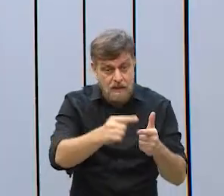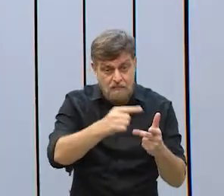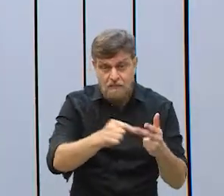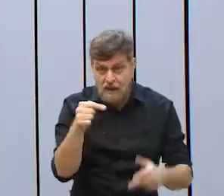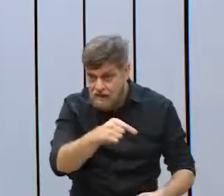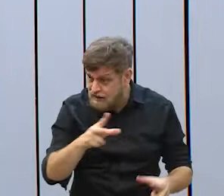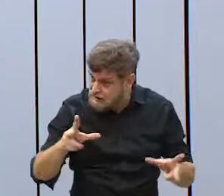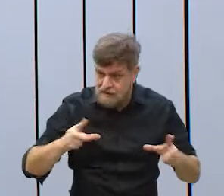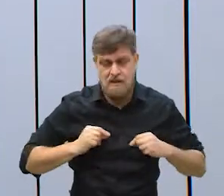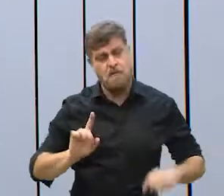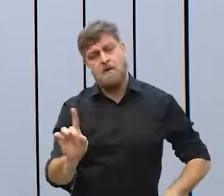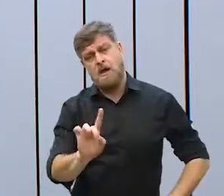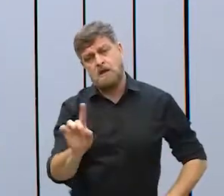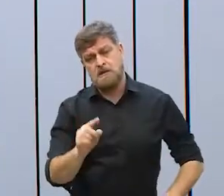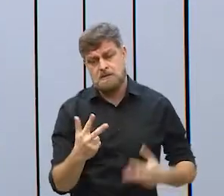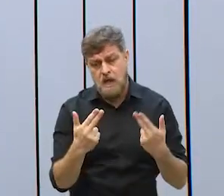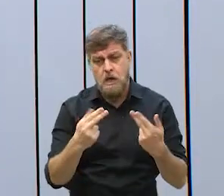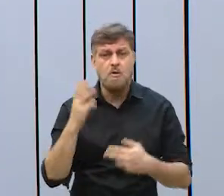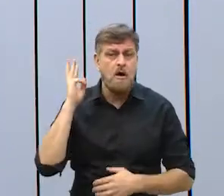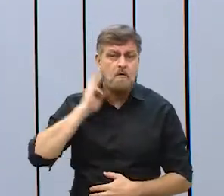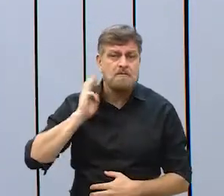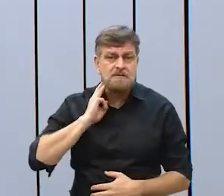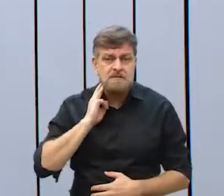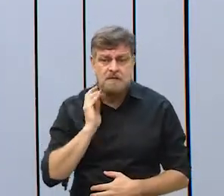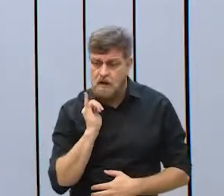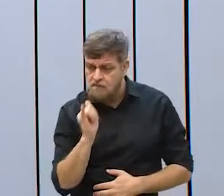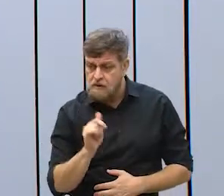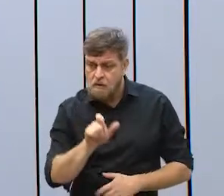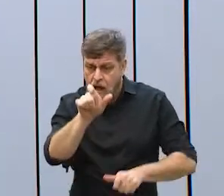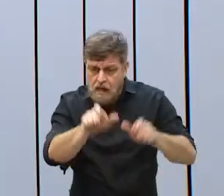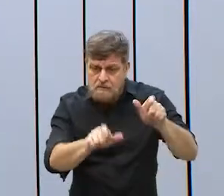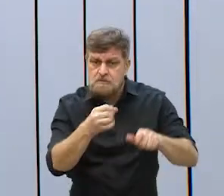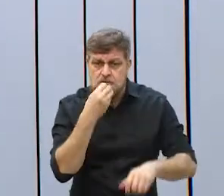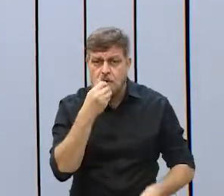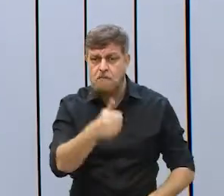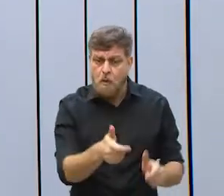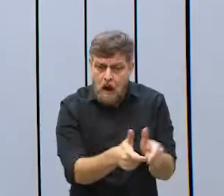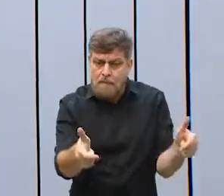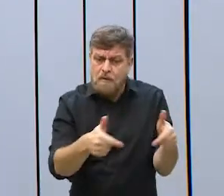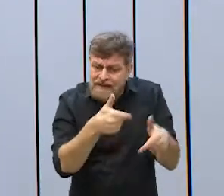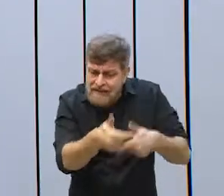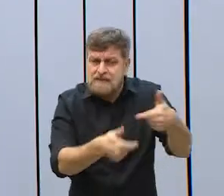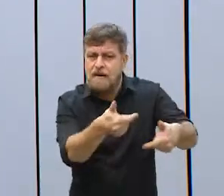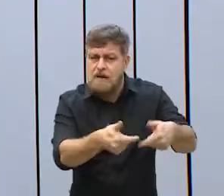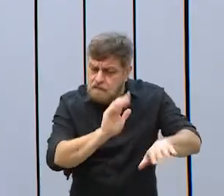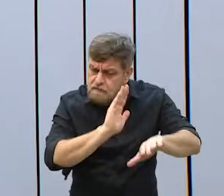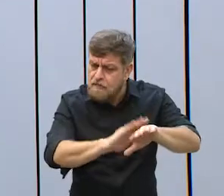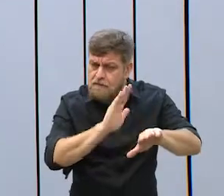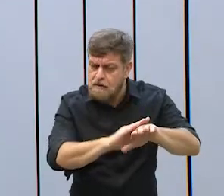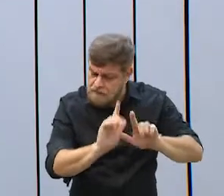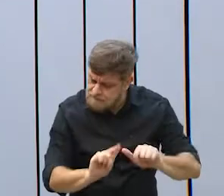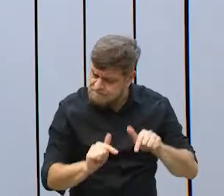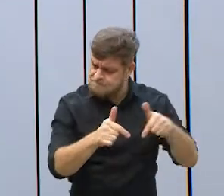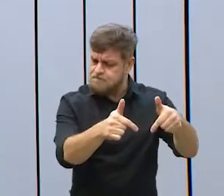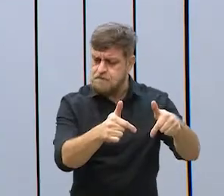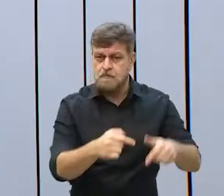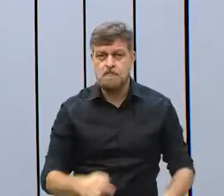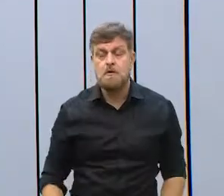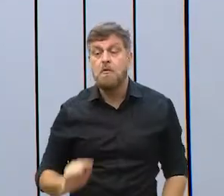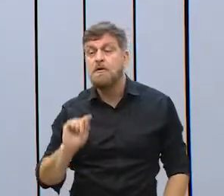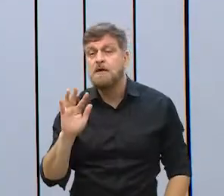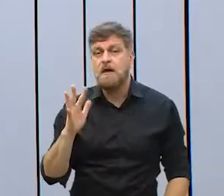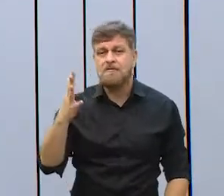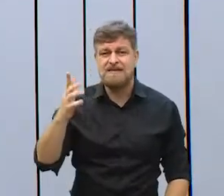não merecem, porque, igual o Cecílio falou, são pessoas boas, na sua maioria, são pessoas trabalhadoras, são pessoas aguerridas, e